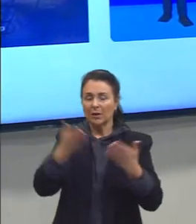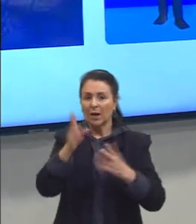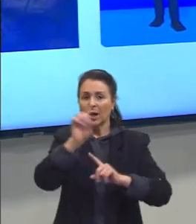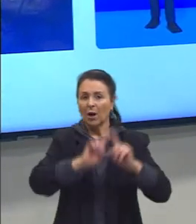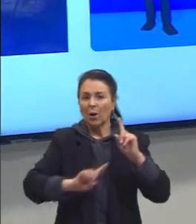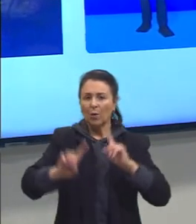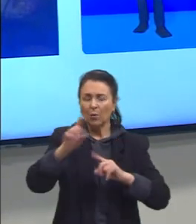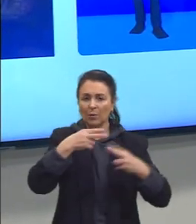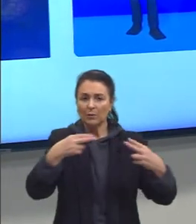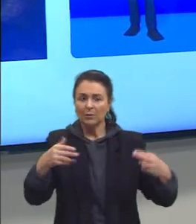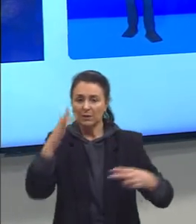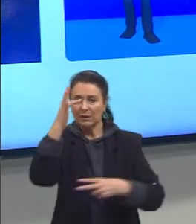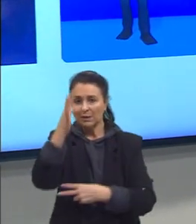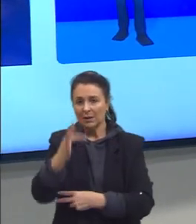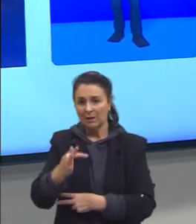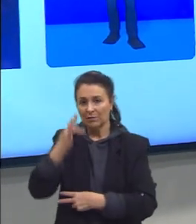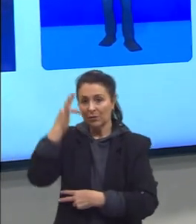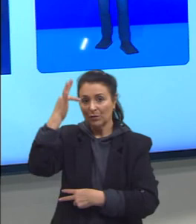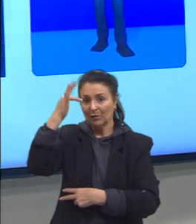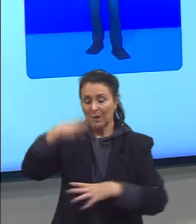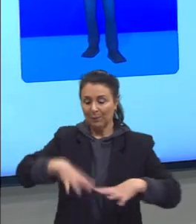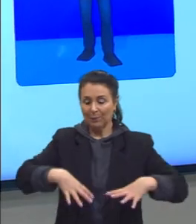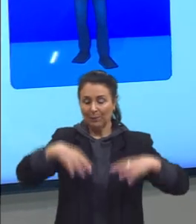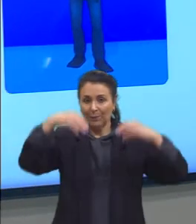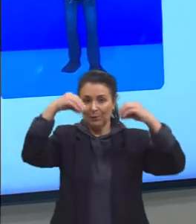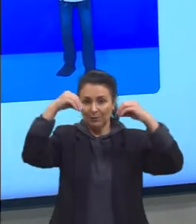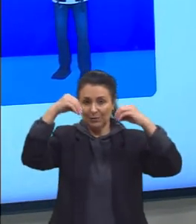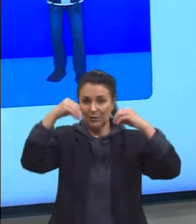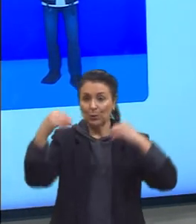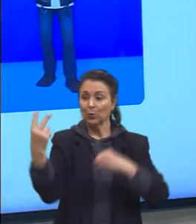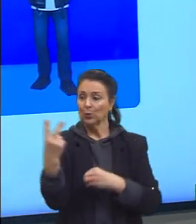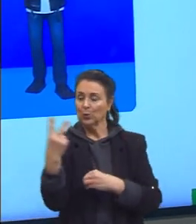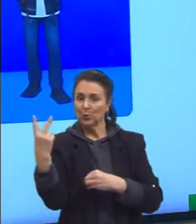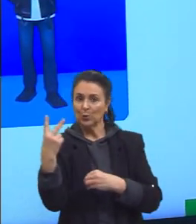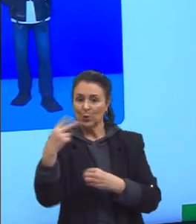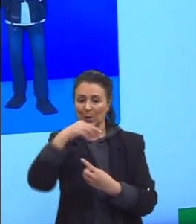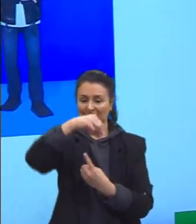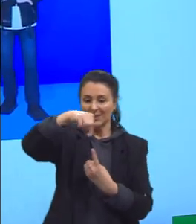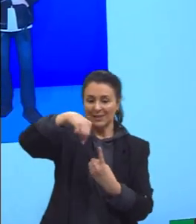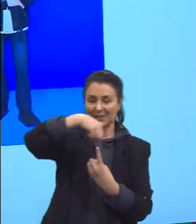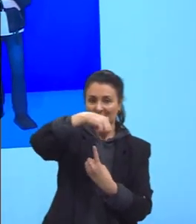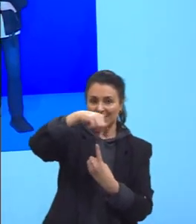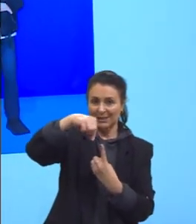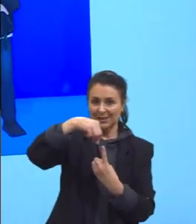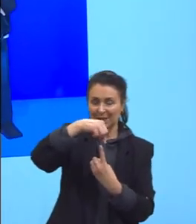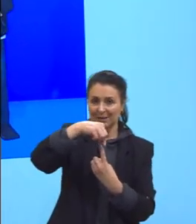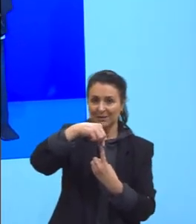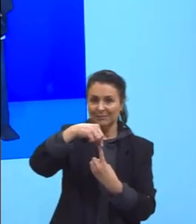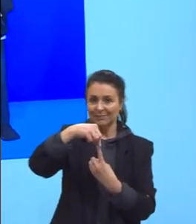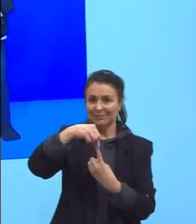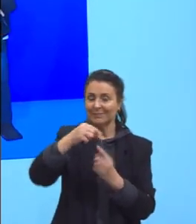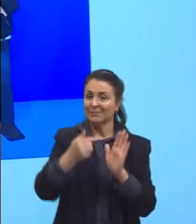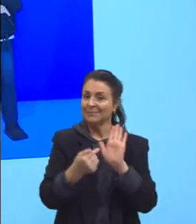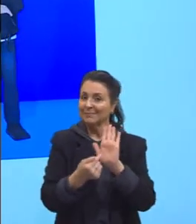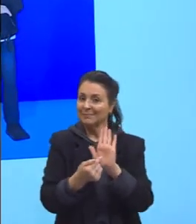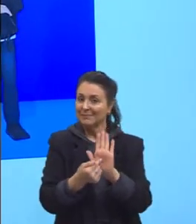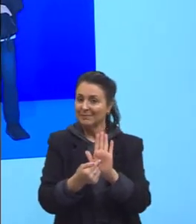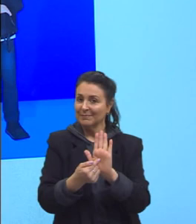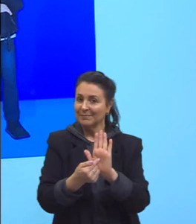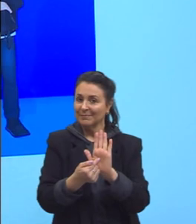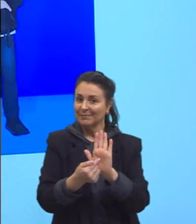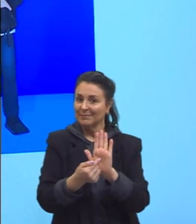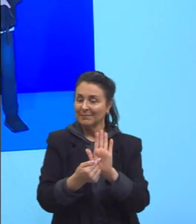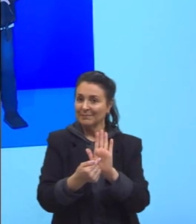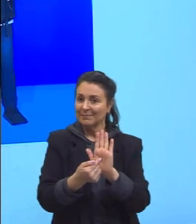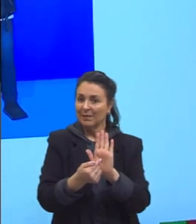aspectos da filosofia medieval Santo Agostinho São Tomás de Aquino e Pedro Abelardo se apenas